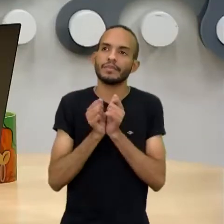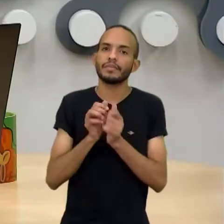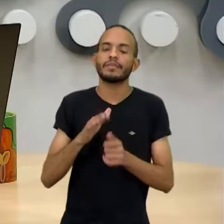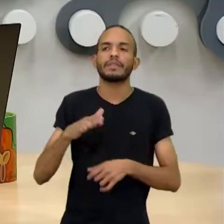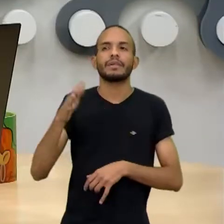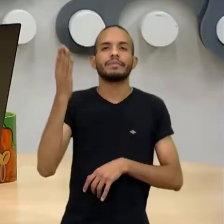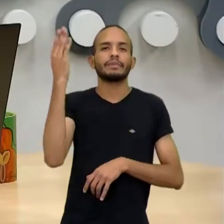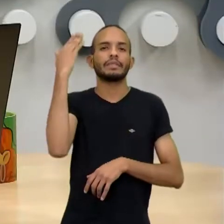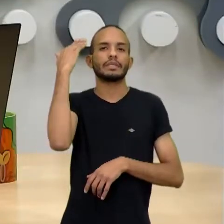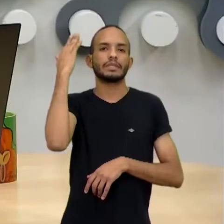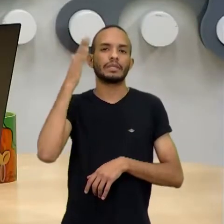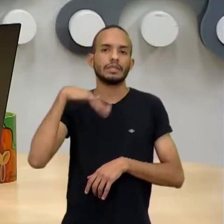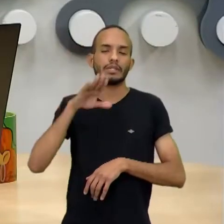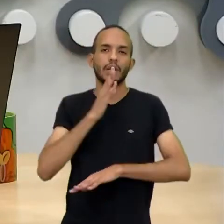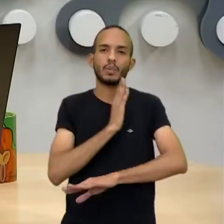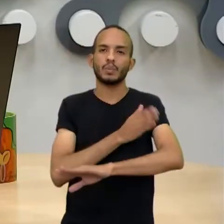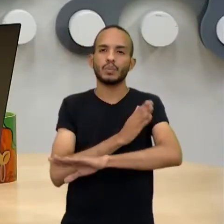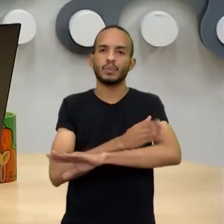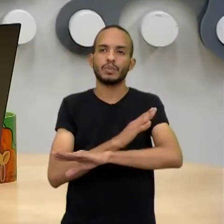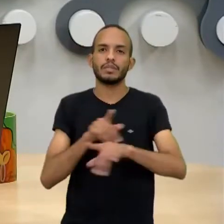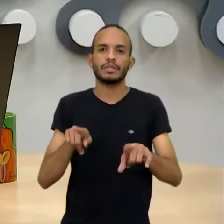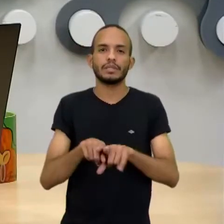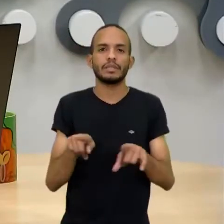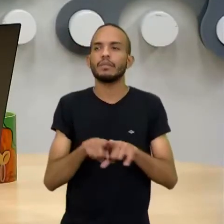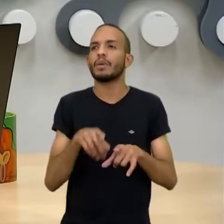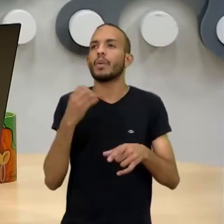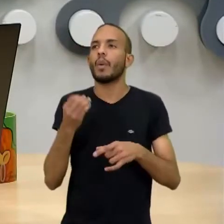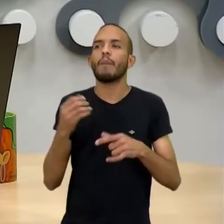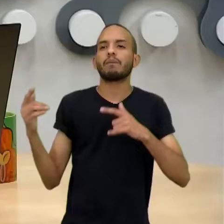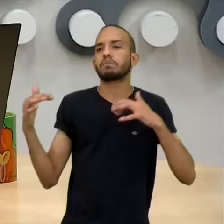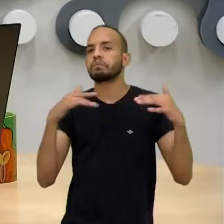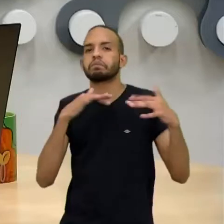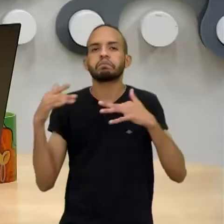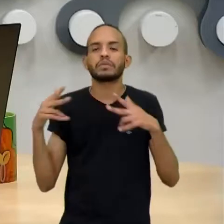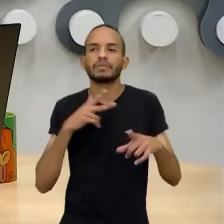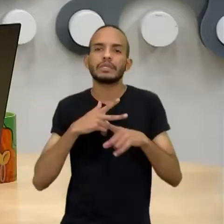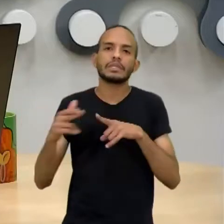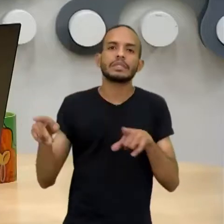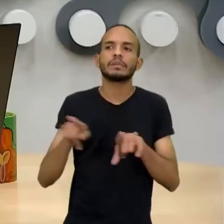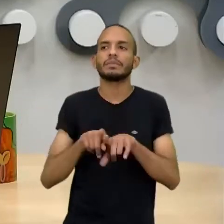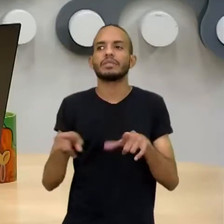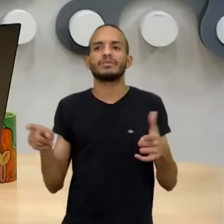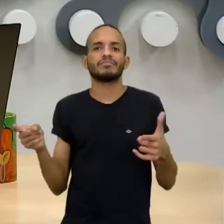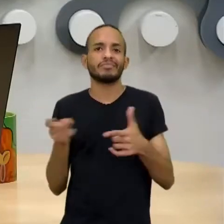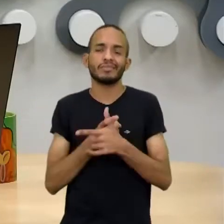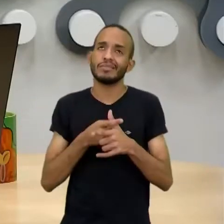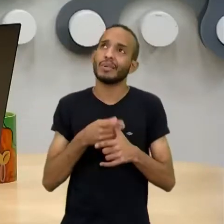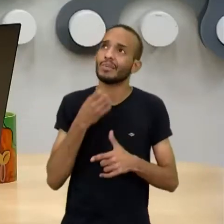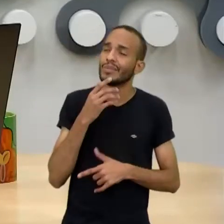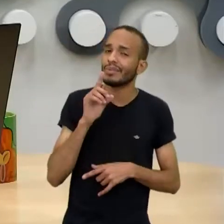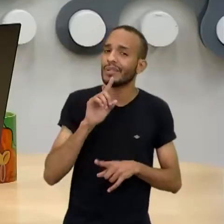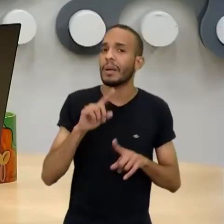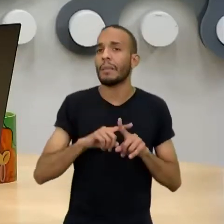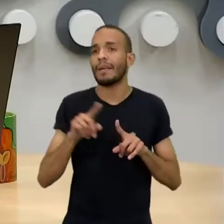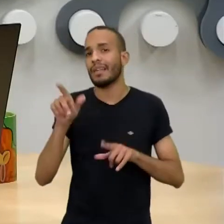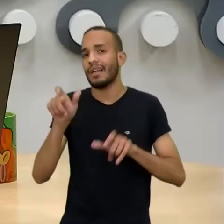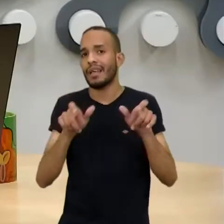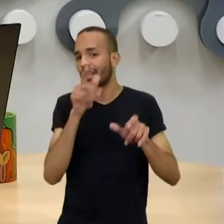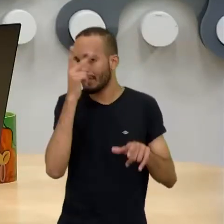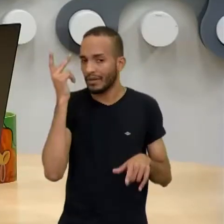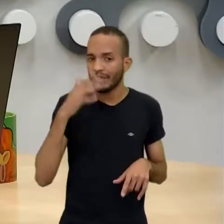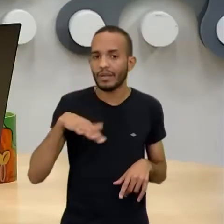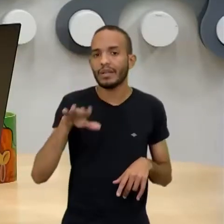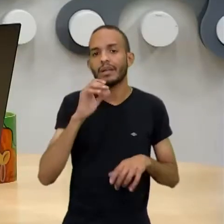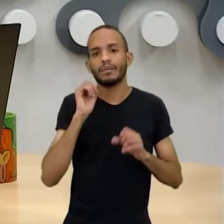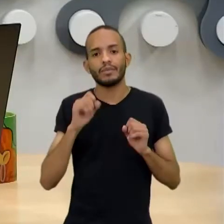mundo antigo, aqueles moldes que eu falei, de espólios de guerra, de dívidas, também não era uma situação agradável. Só que aquelas pessoas,